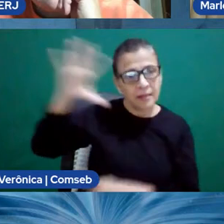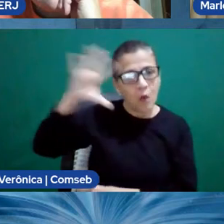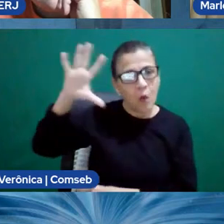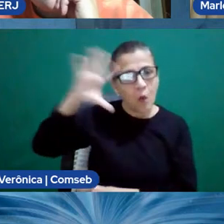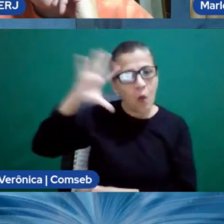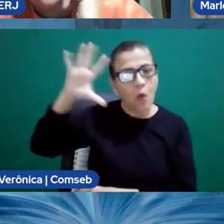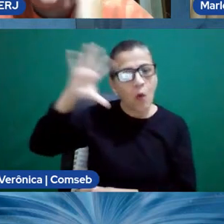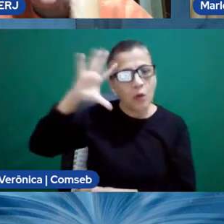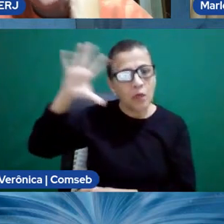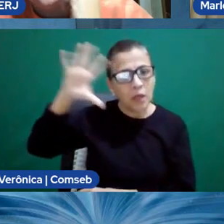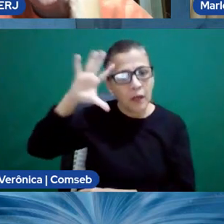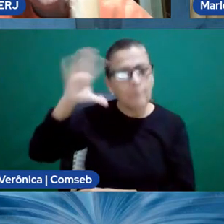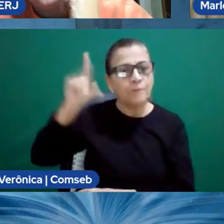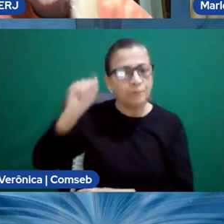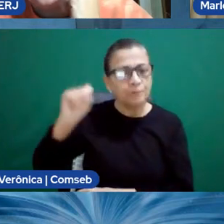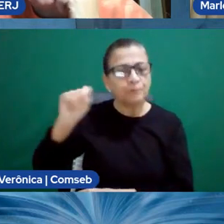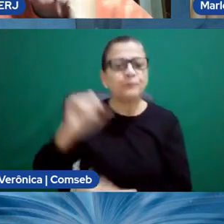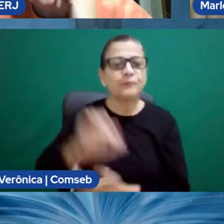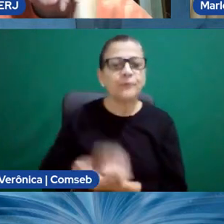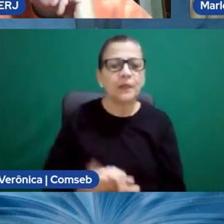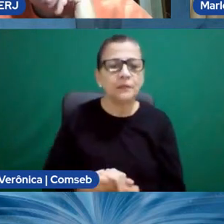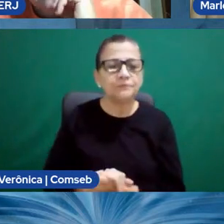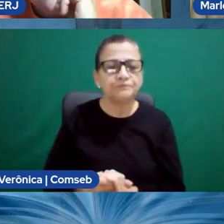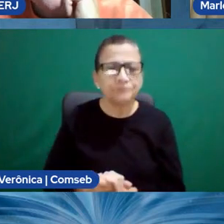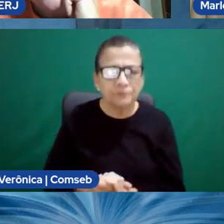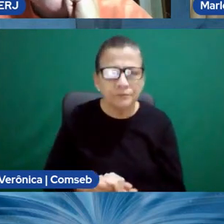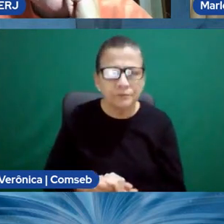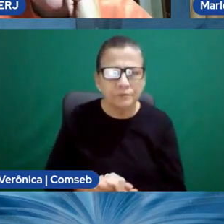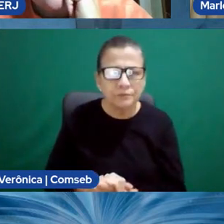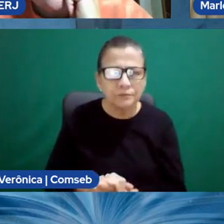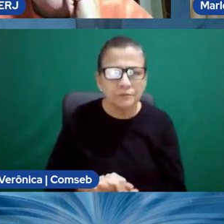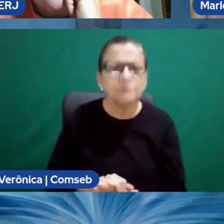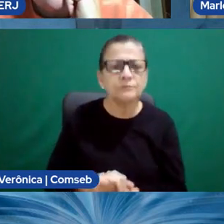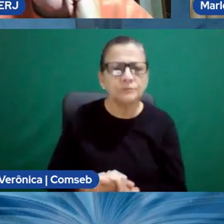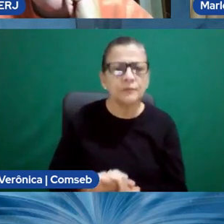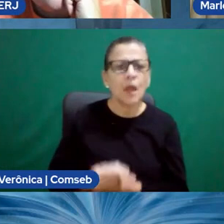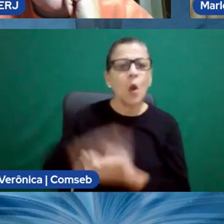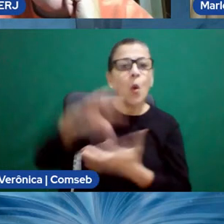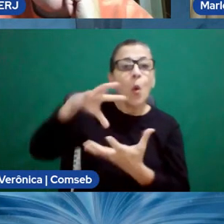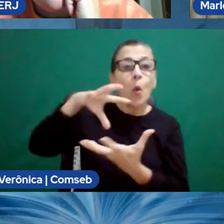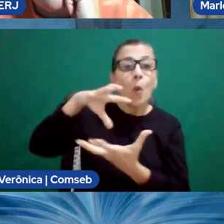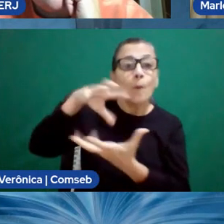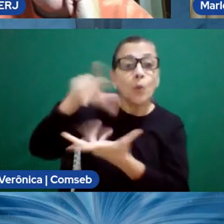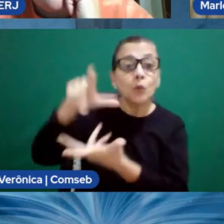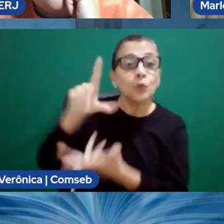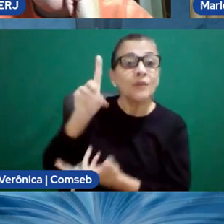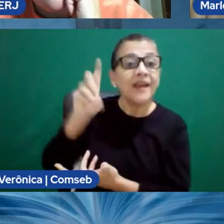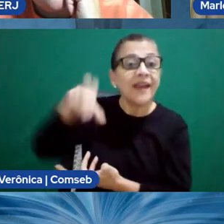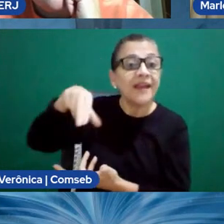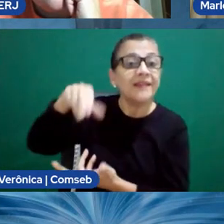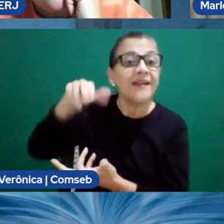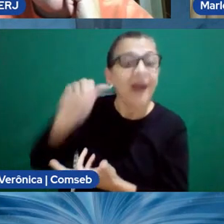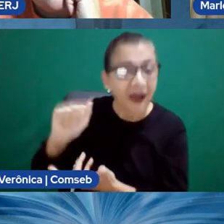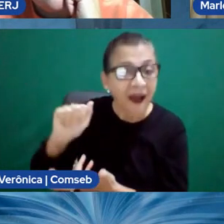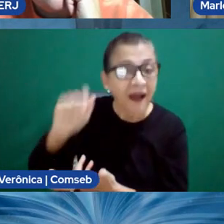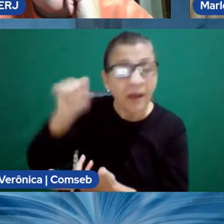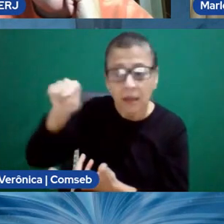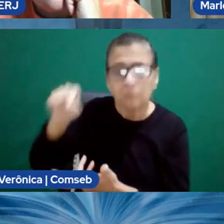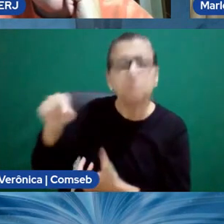do RNA mensageiro, né? Que é o mundo do RNA mensageiro que começou, que teria capacidade de